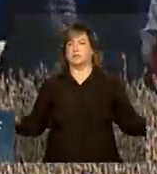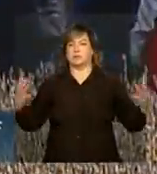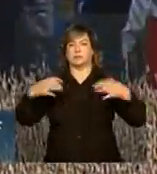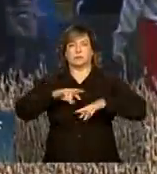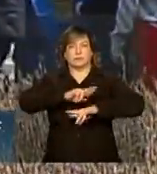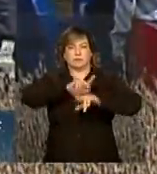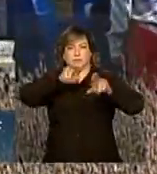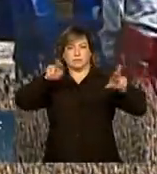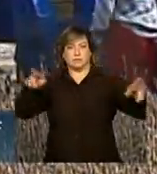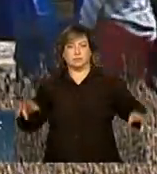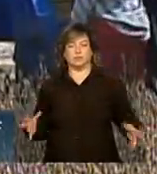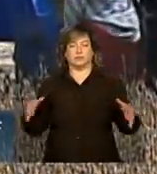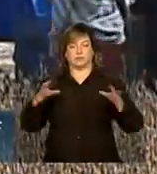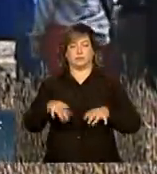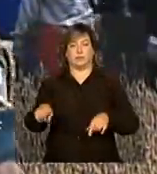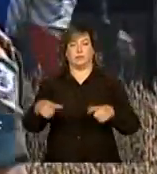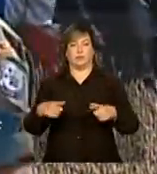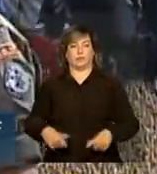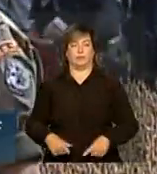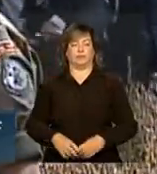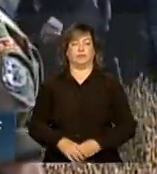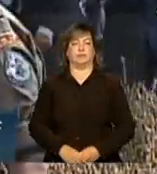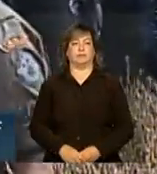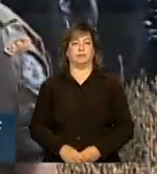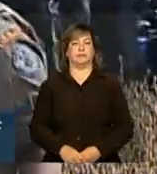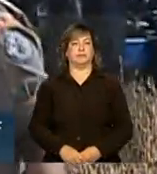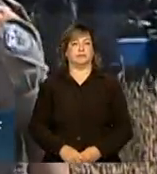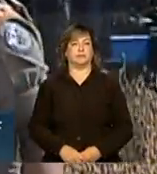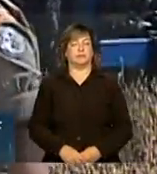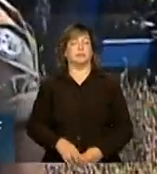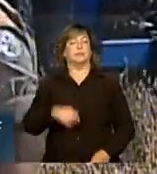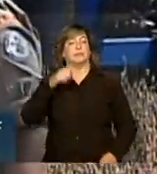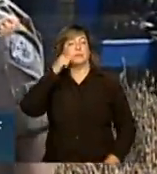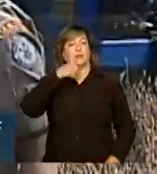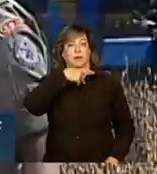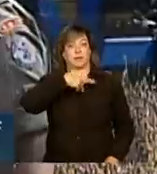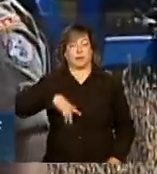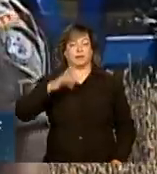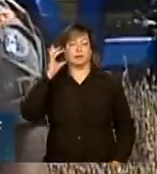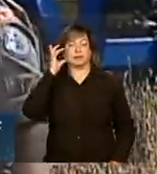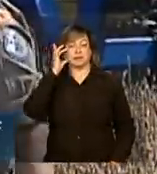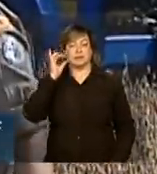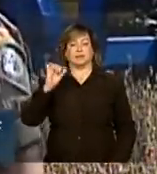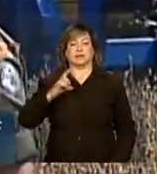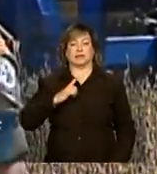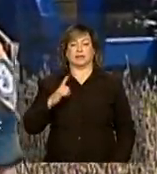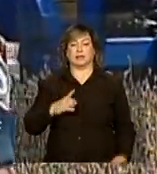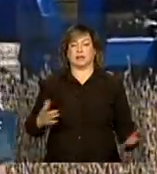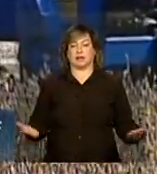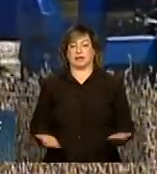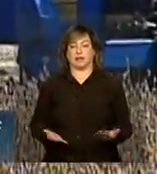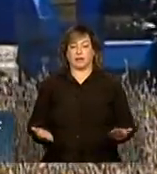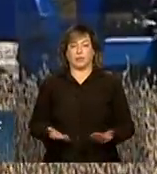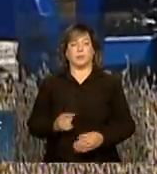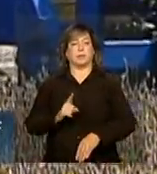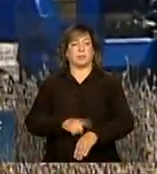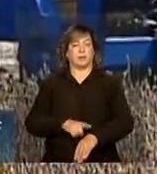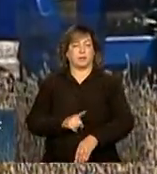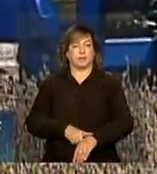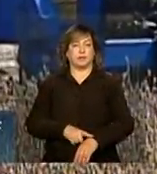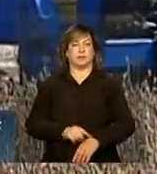cantos do Brasil presidenta Dima russef então está neste momento